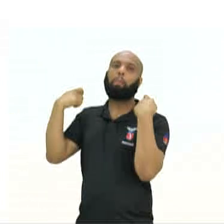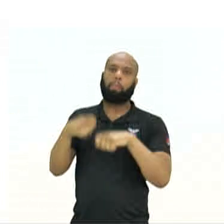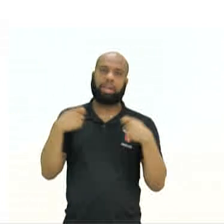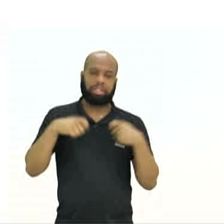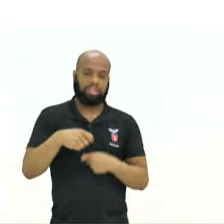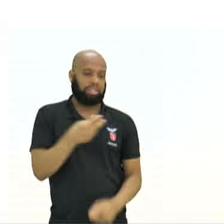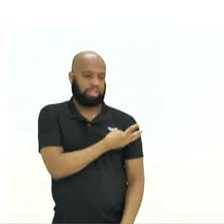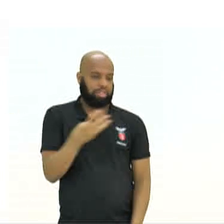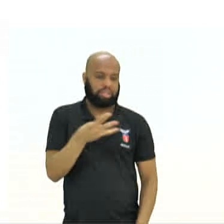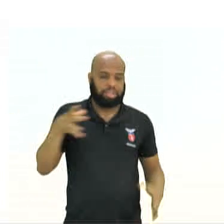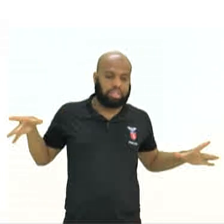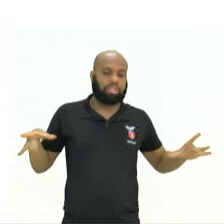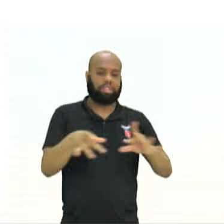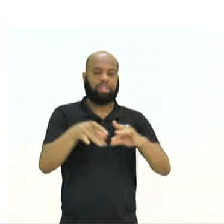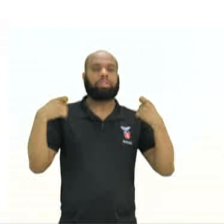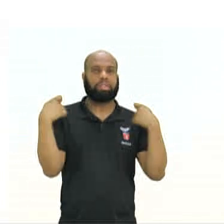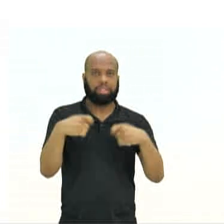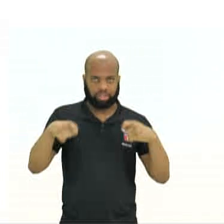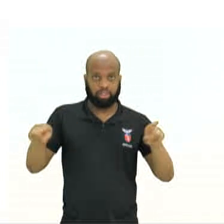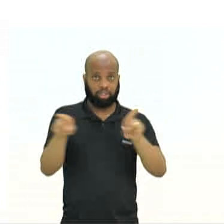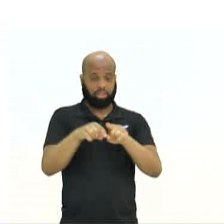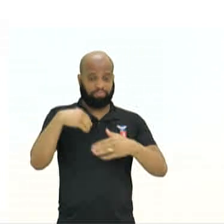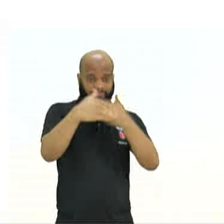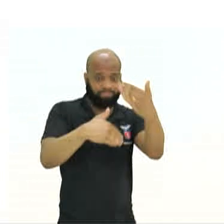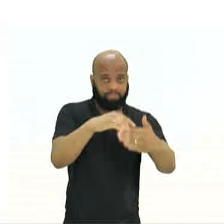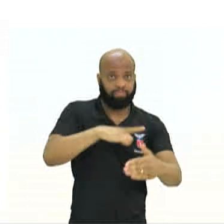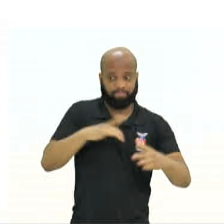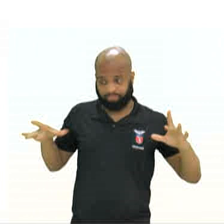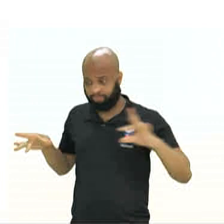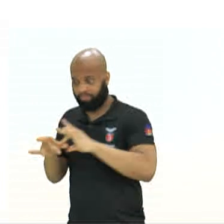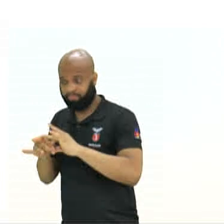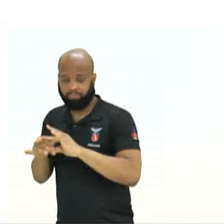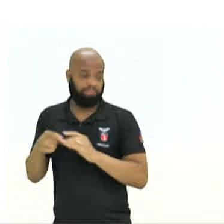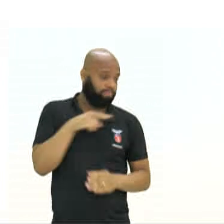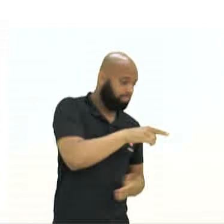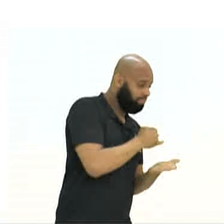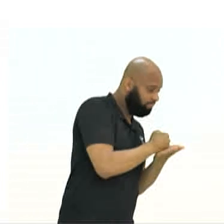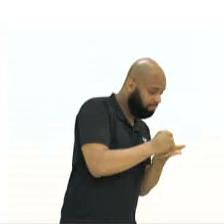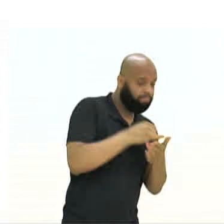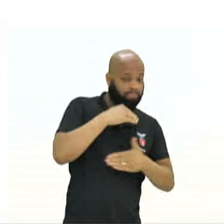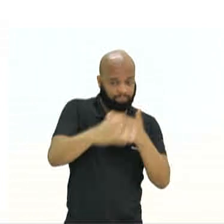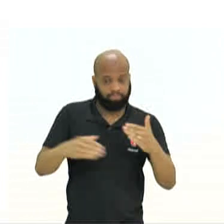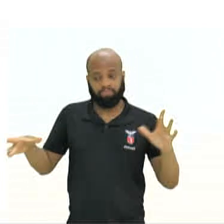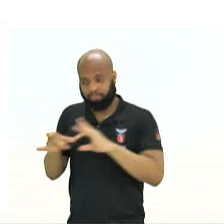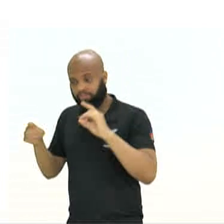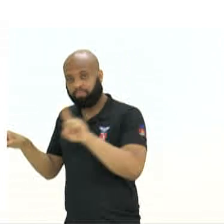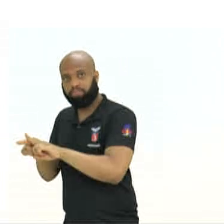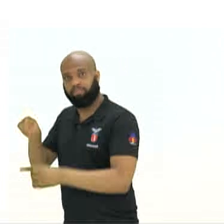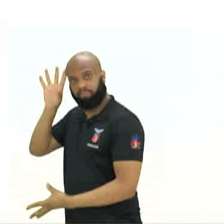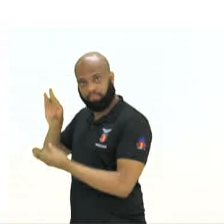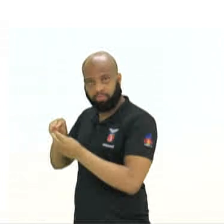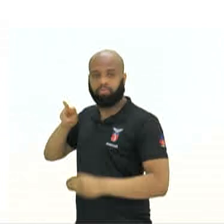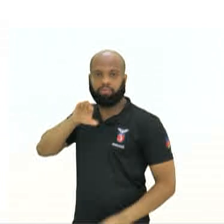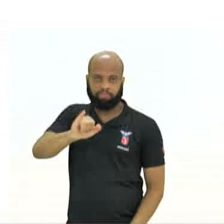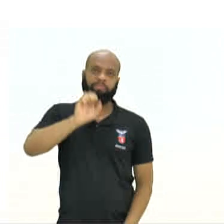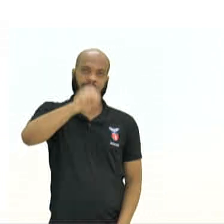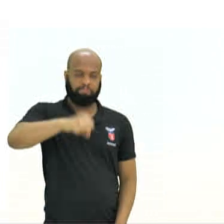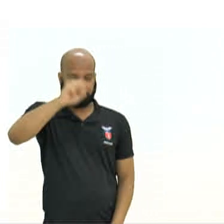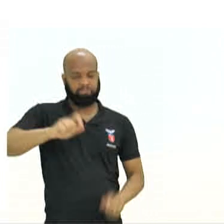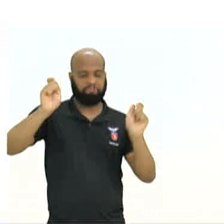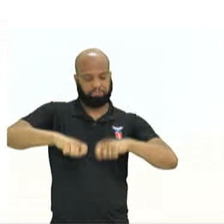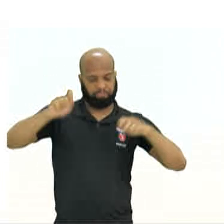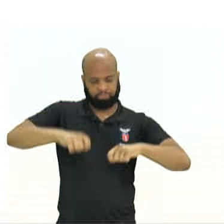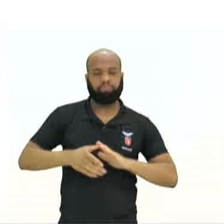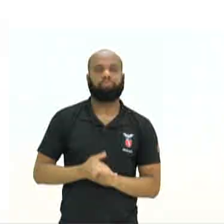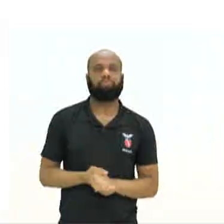com a conclusão. Assim como o desenvolvimento se liga com a introdução e com o desenvolvimento com a introdução e